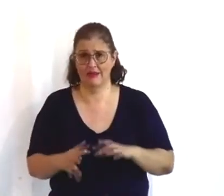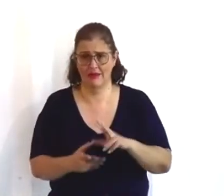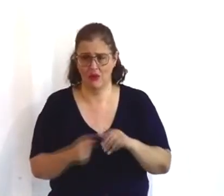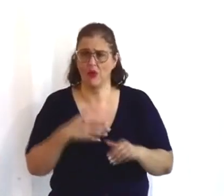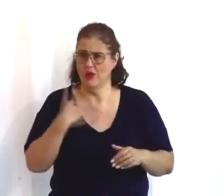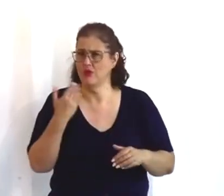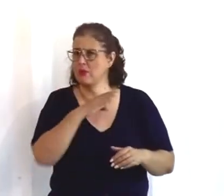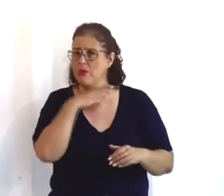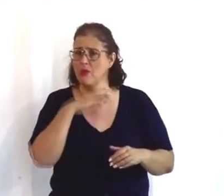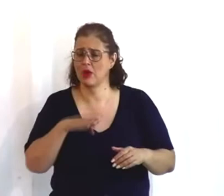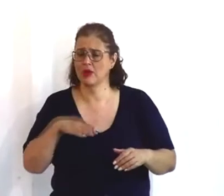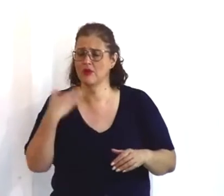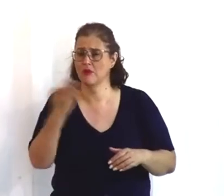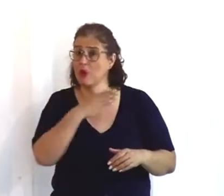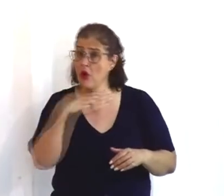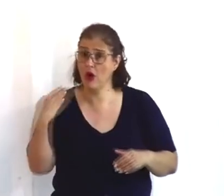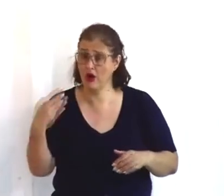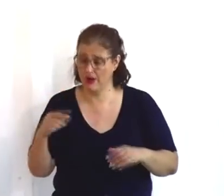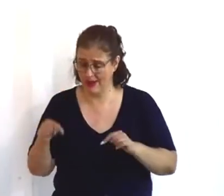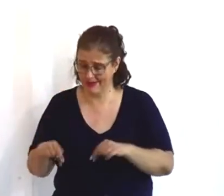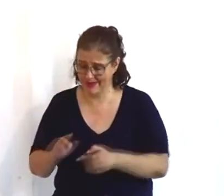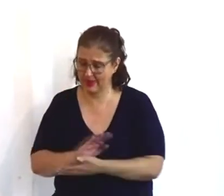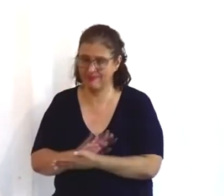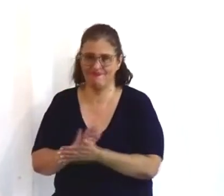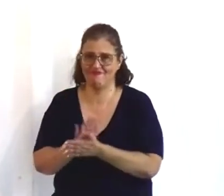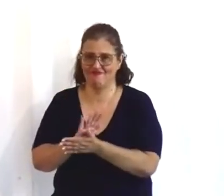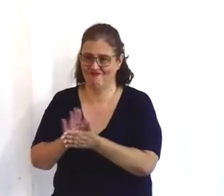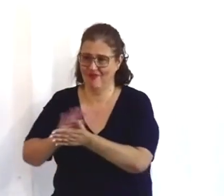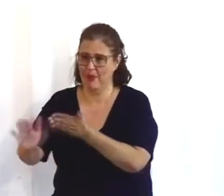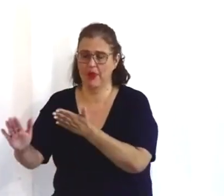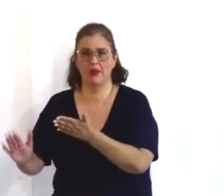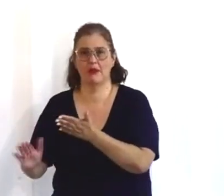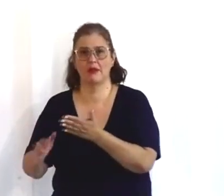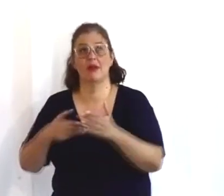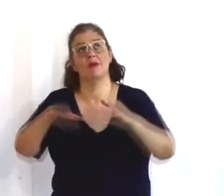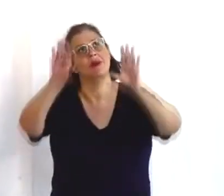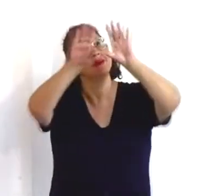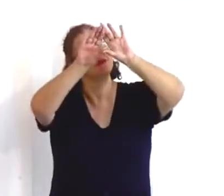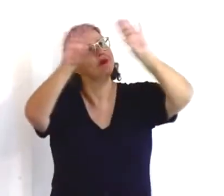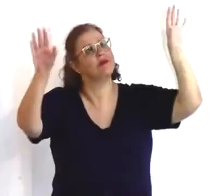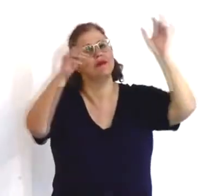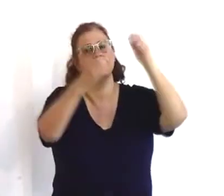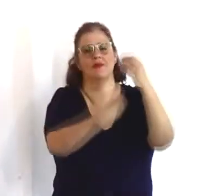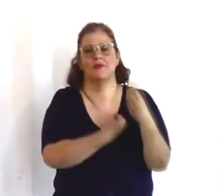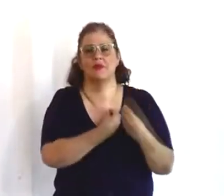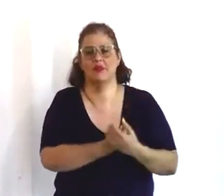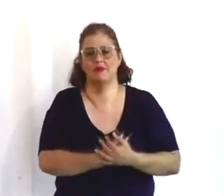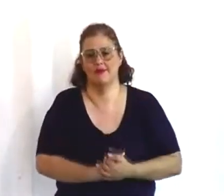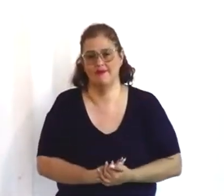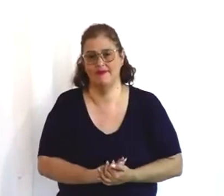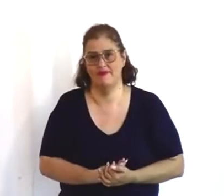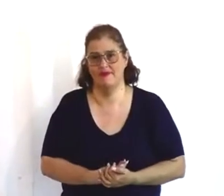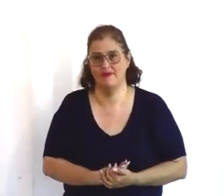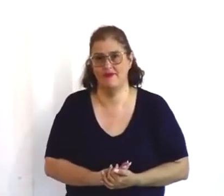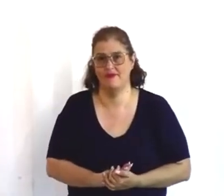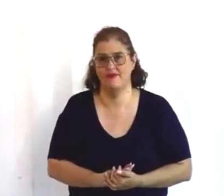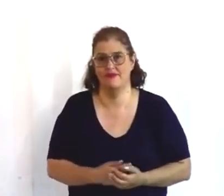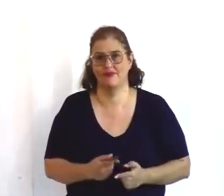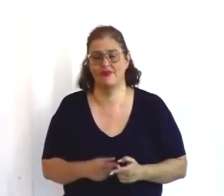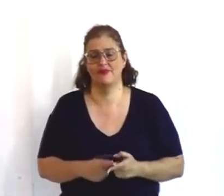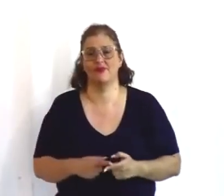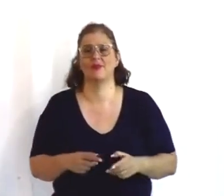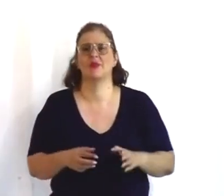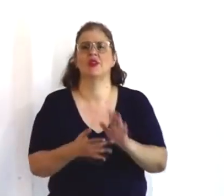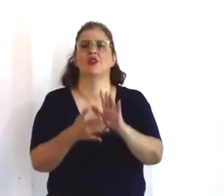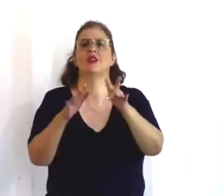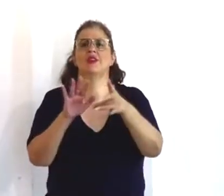ele dá ordem aos seus discípulos, e quando eles voltam, eles estão felizes, porque os espíritos lhes submetiam, porque eles pregavam o evangelho, porque eles puderam curar. Mas Jesus,